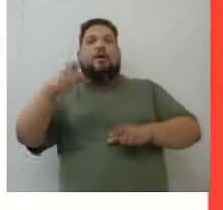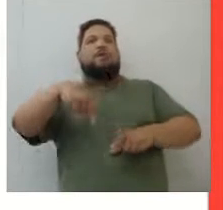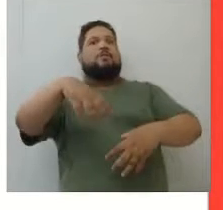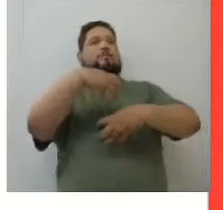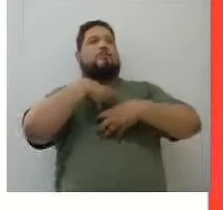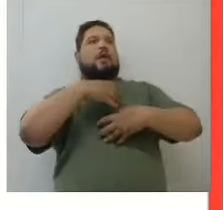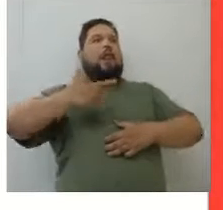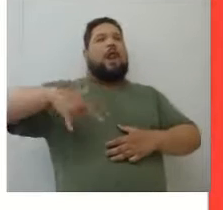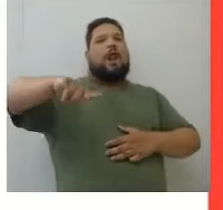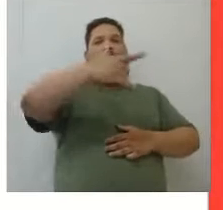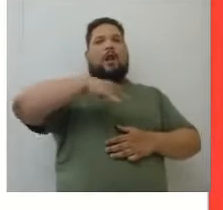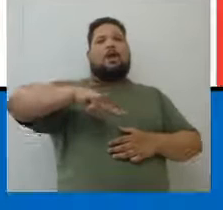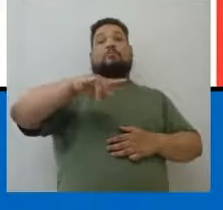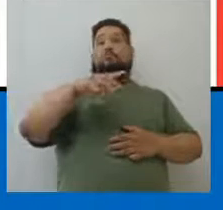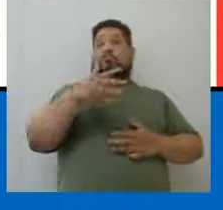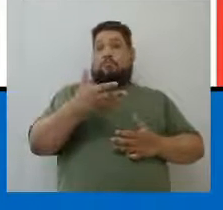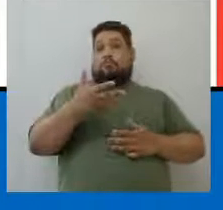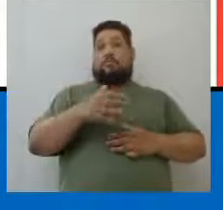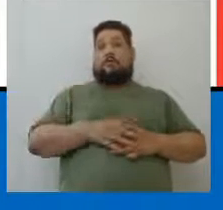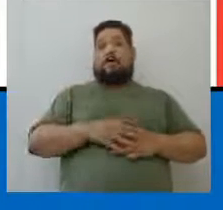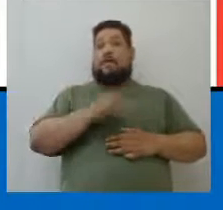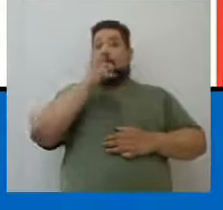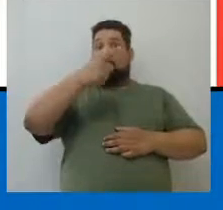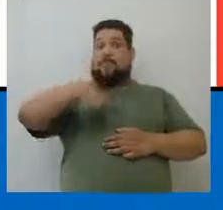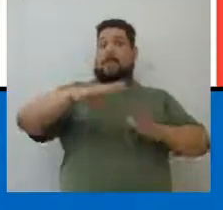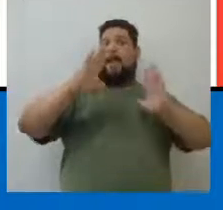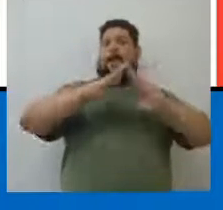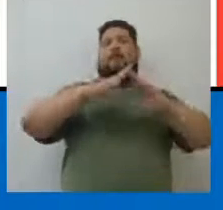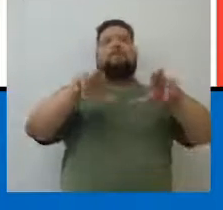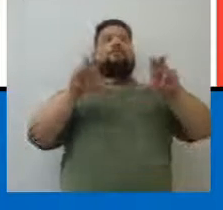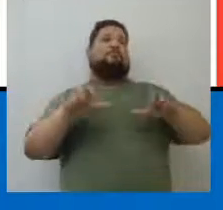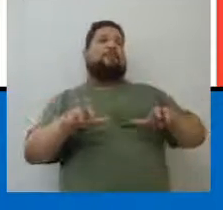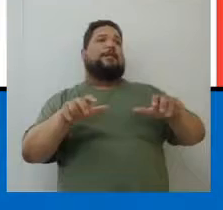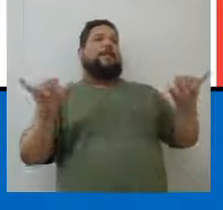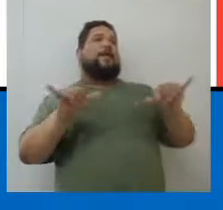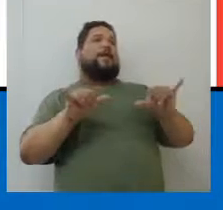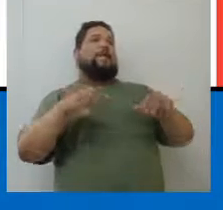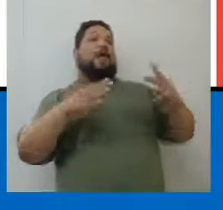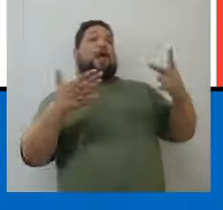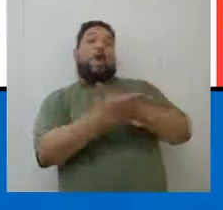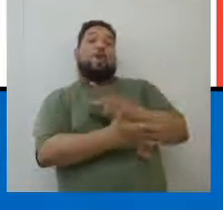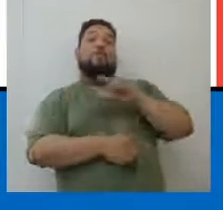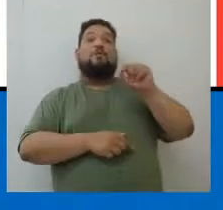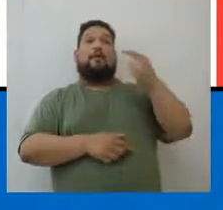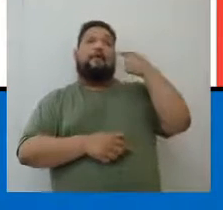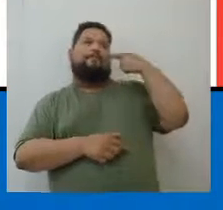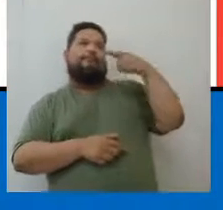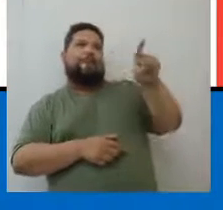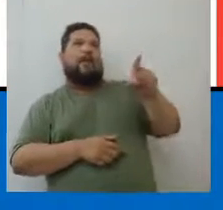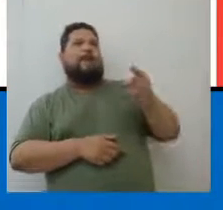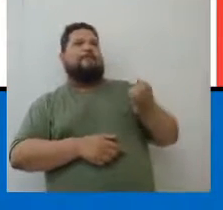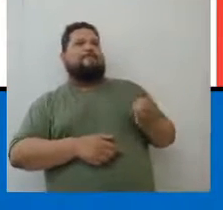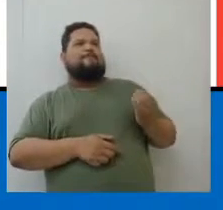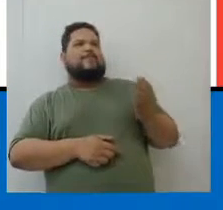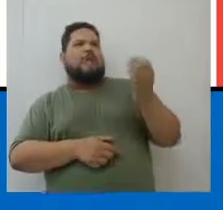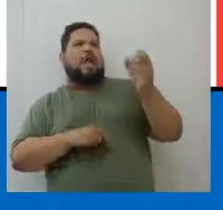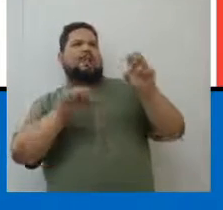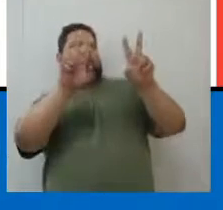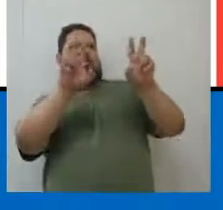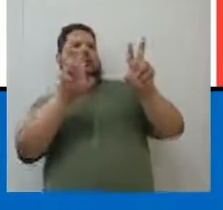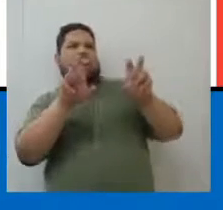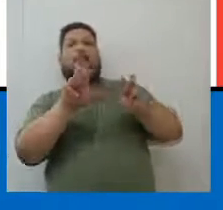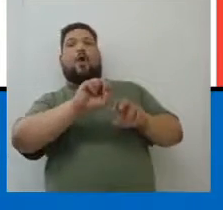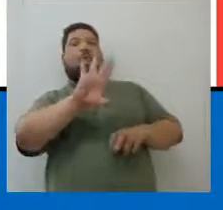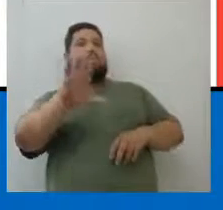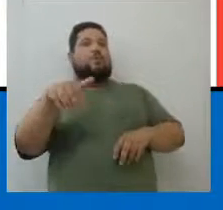mais manipuladas. Né? Quantas vezes você não estava em casa tranquilo e aí de repente você começa a ver uma viagem, ou você começa a ver